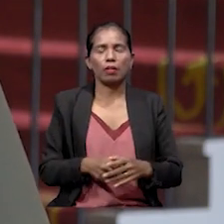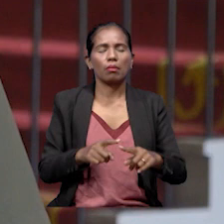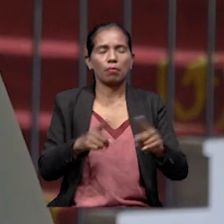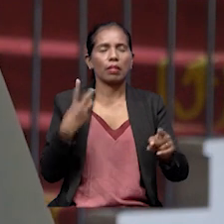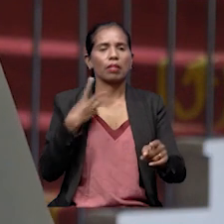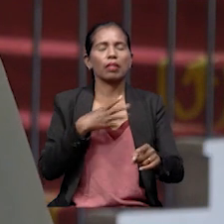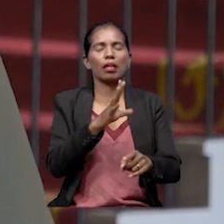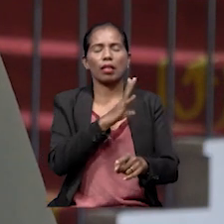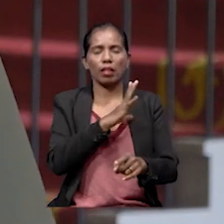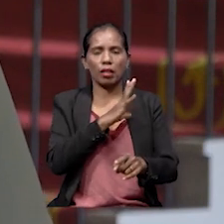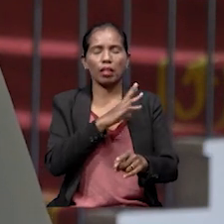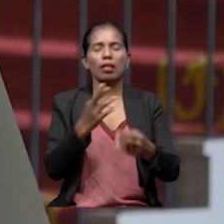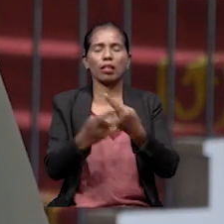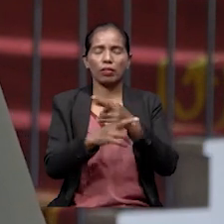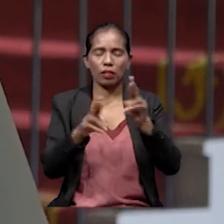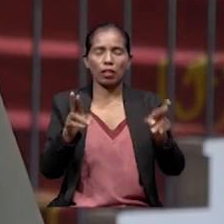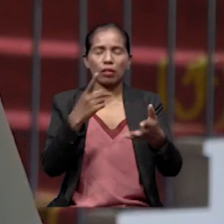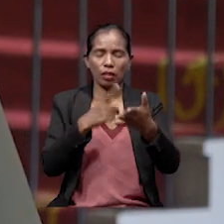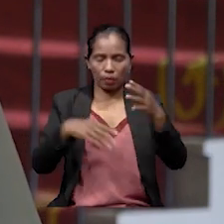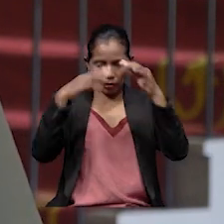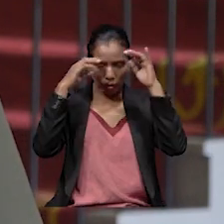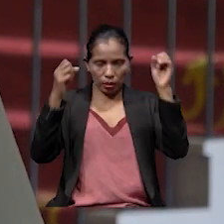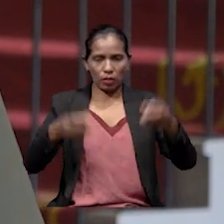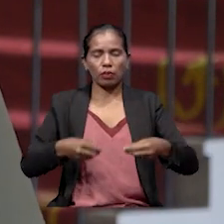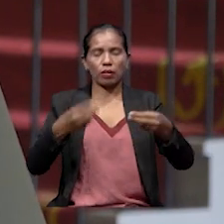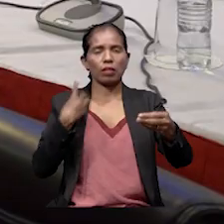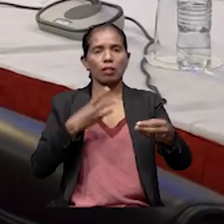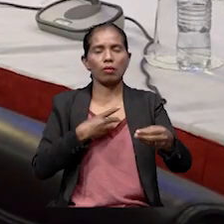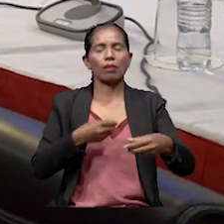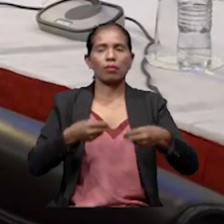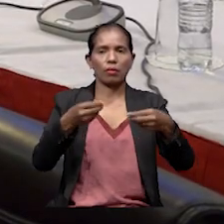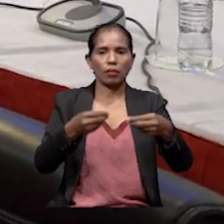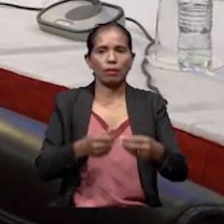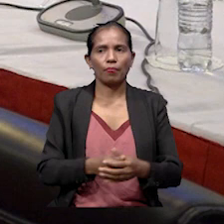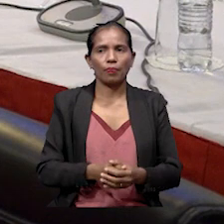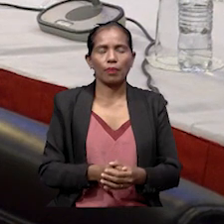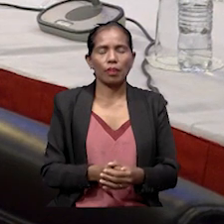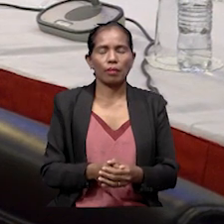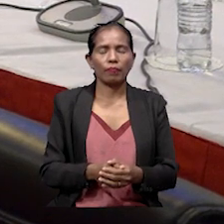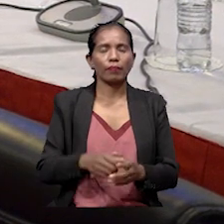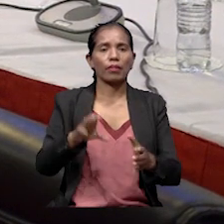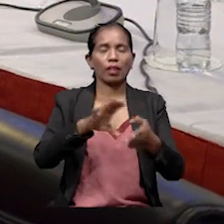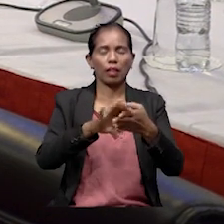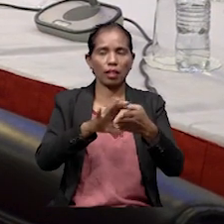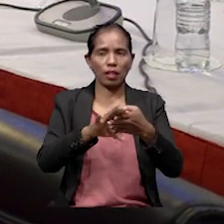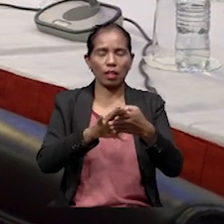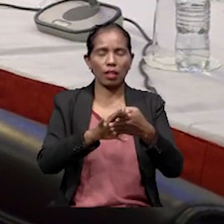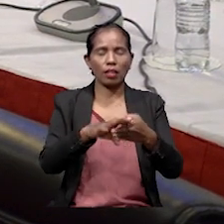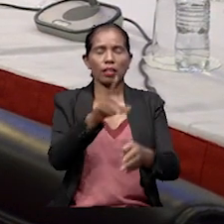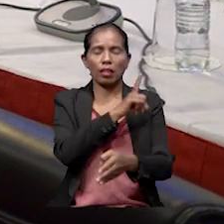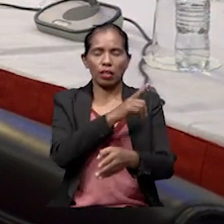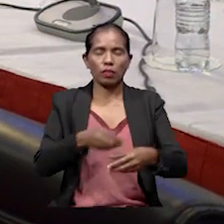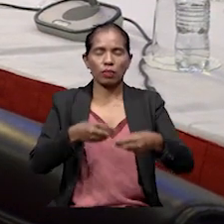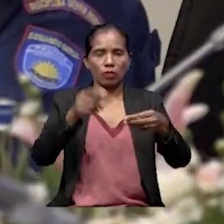hein resultado saída de itmaka presidente focar ita hein para depois nia bele fosai. Carta reforma Tenente General Leria Nantemur entrega